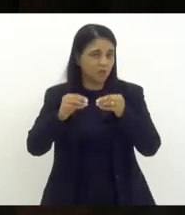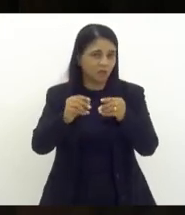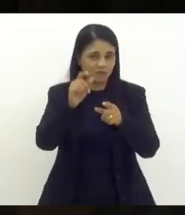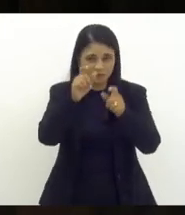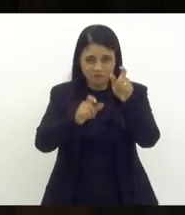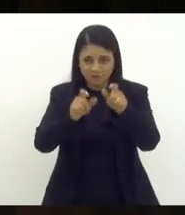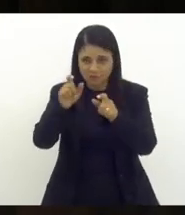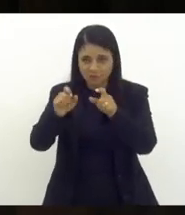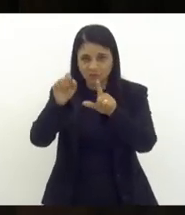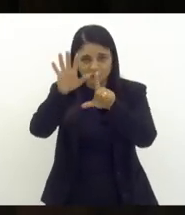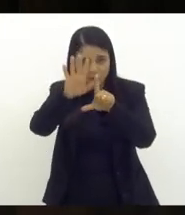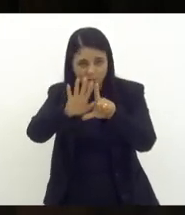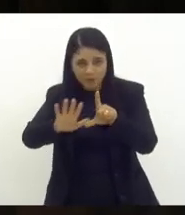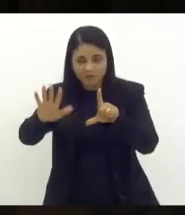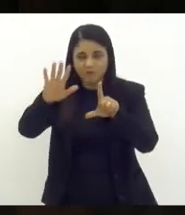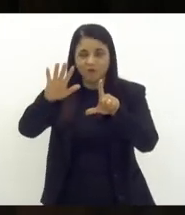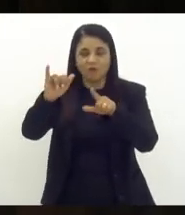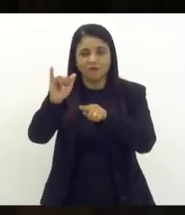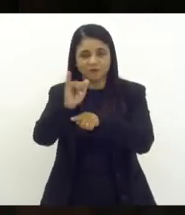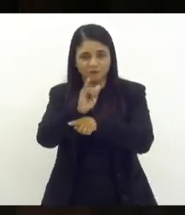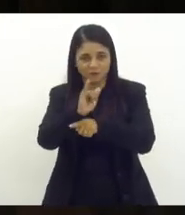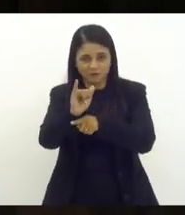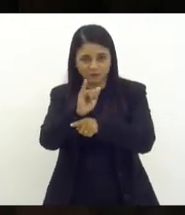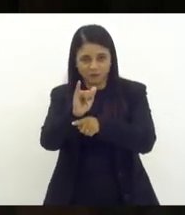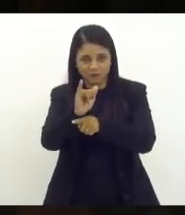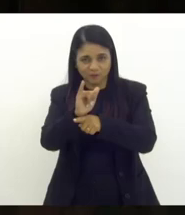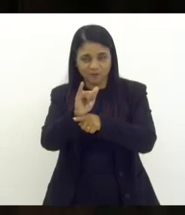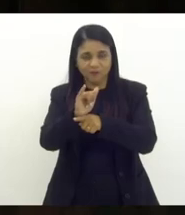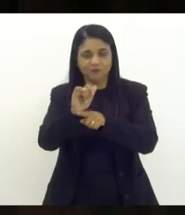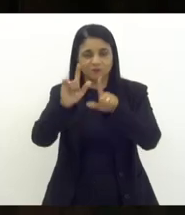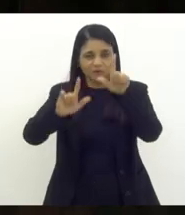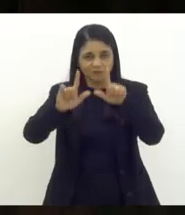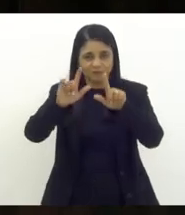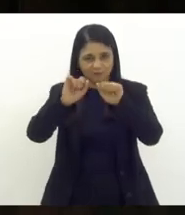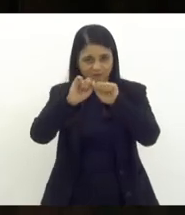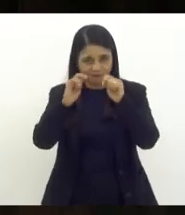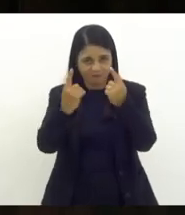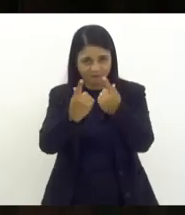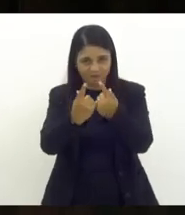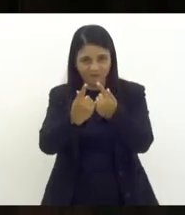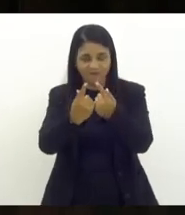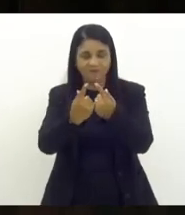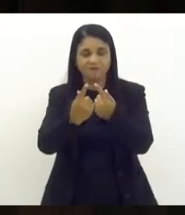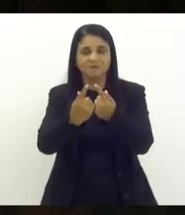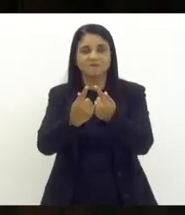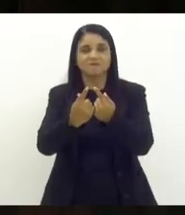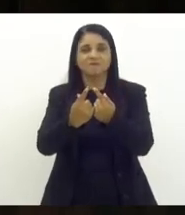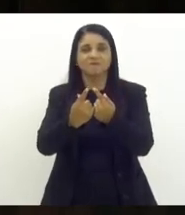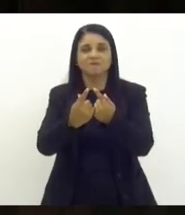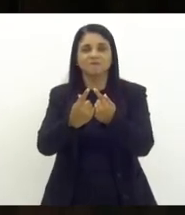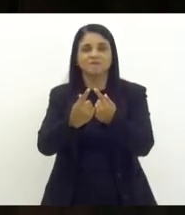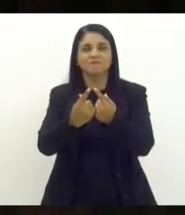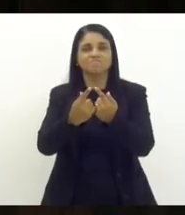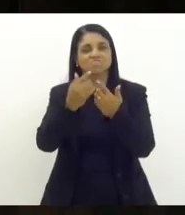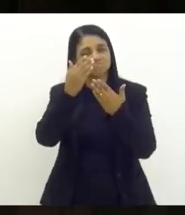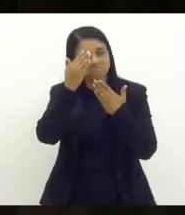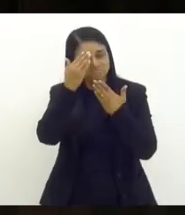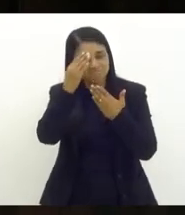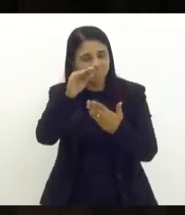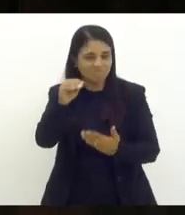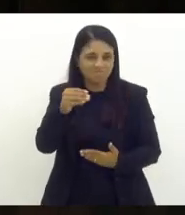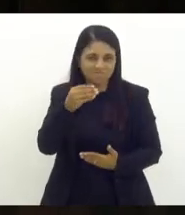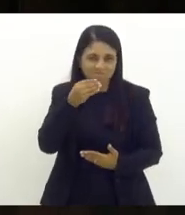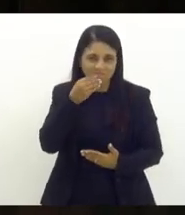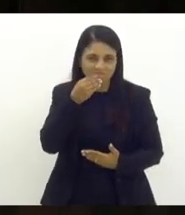da plataforma no YouTube no canal da TV alerge quero através desta de agradecer o